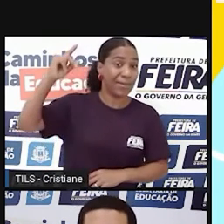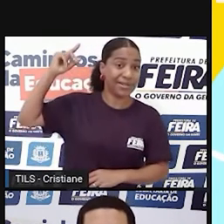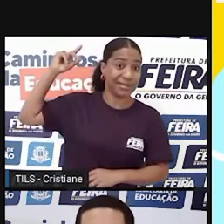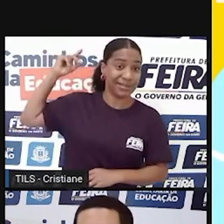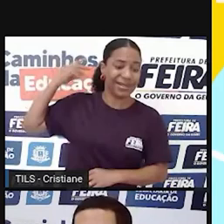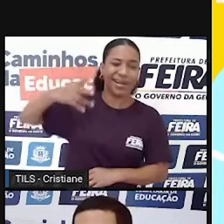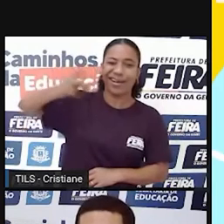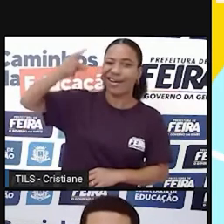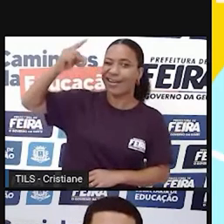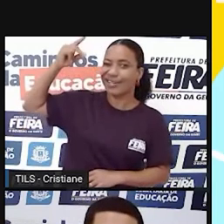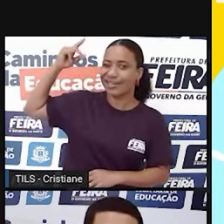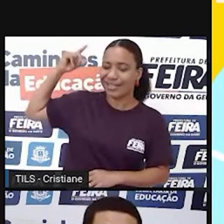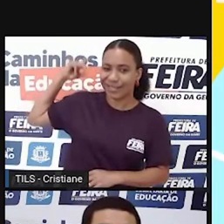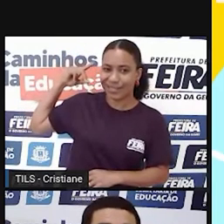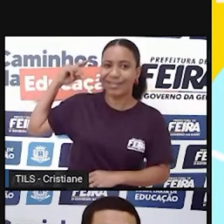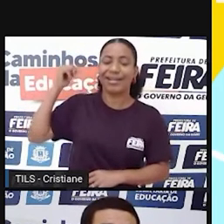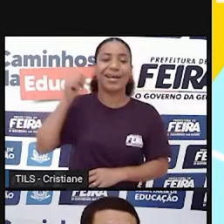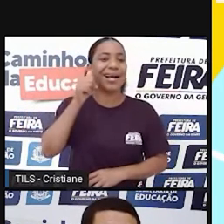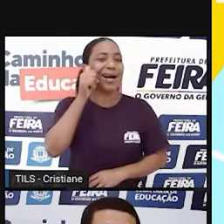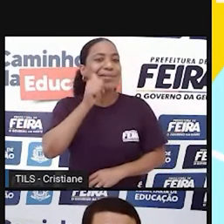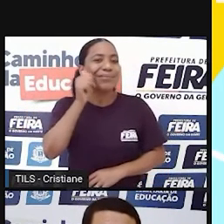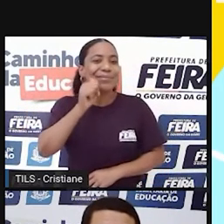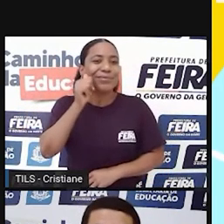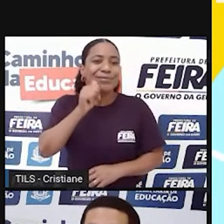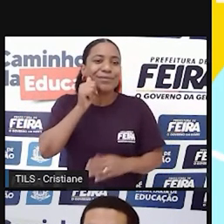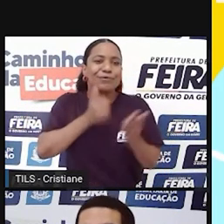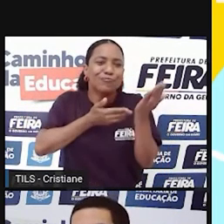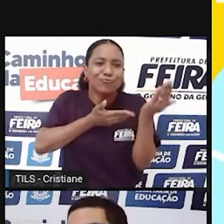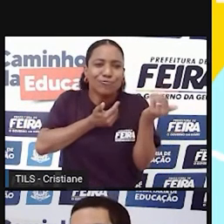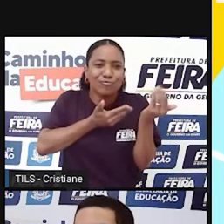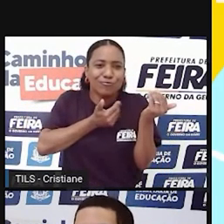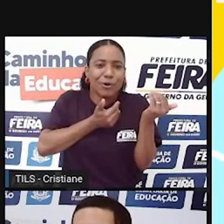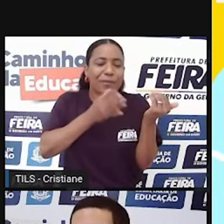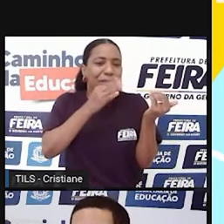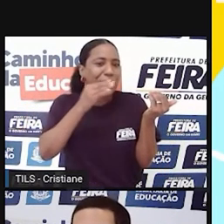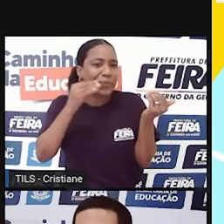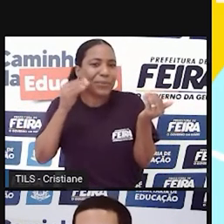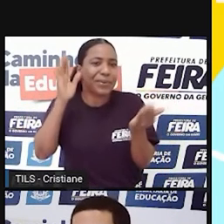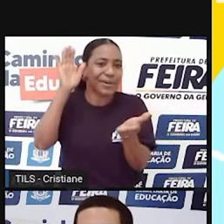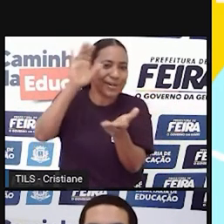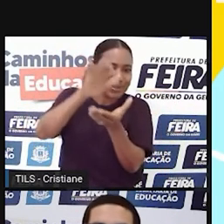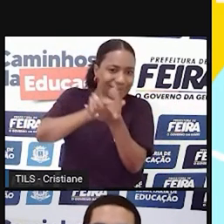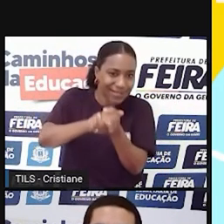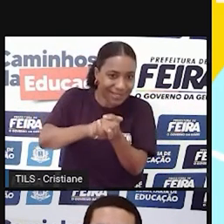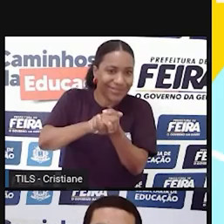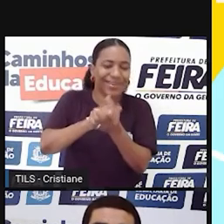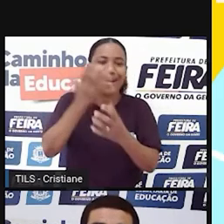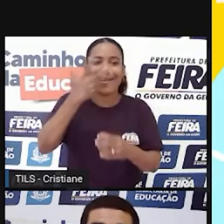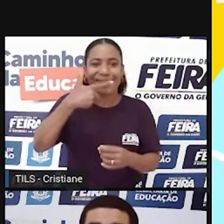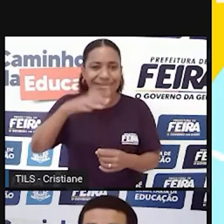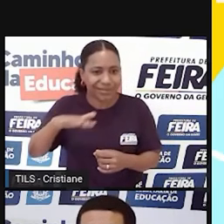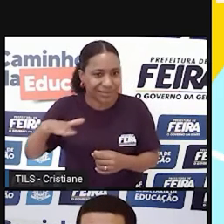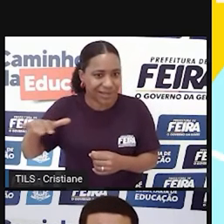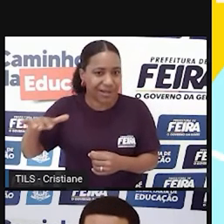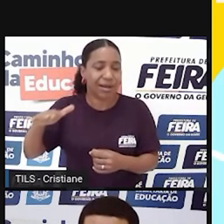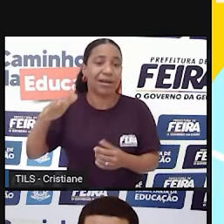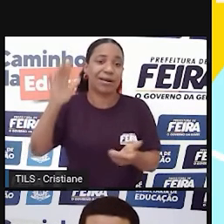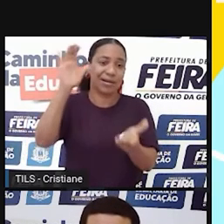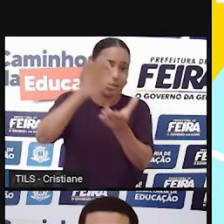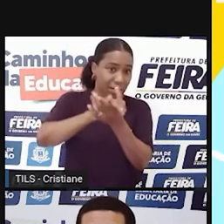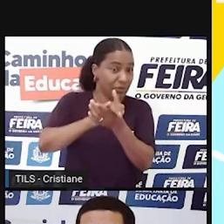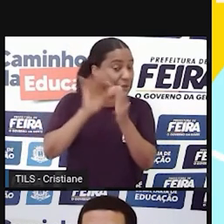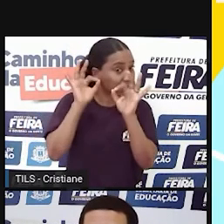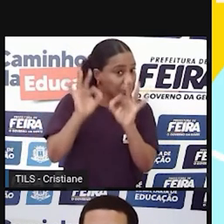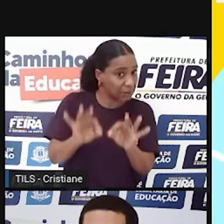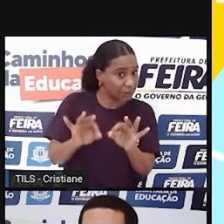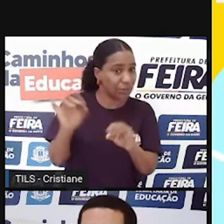outra, né? Quando as meninas casavam muito cedo mesmo, eram prometidas ao casamento quando eram crianças ainda. Enfim, não estou dizendo que é